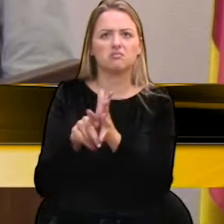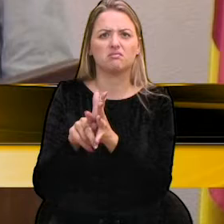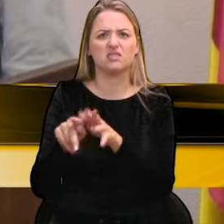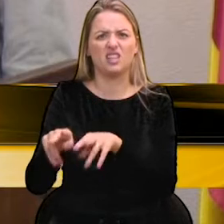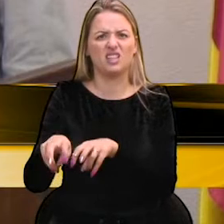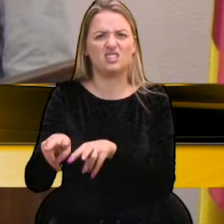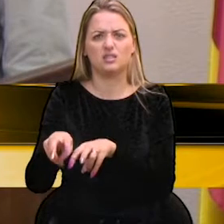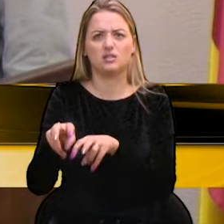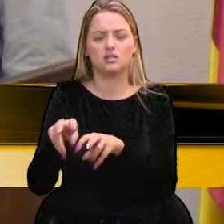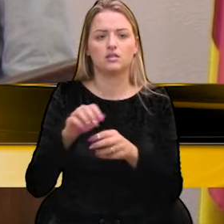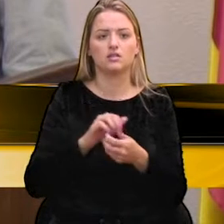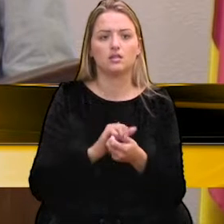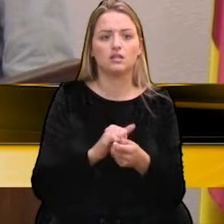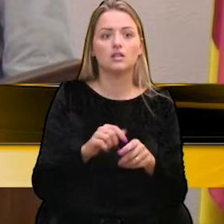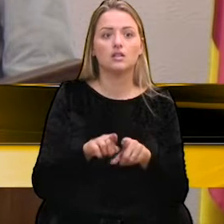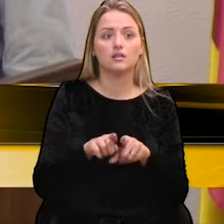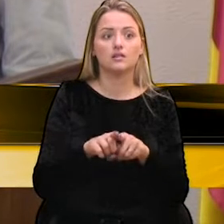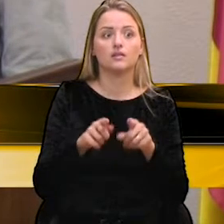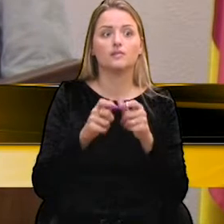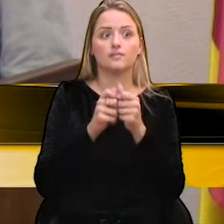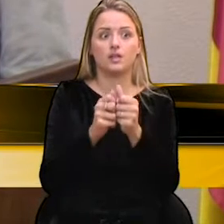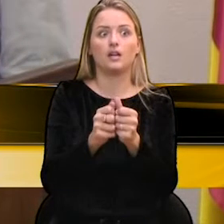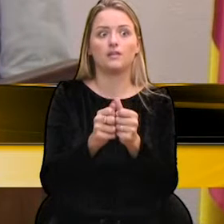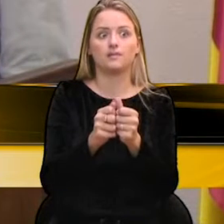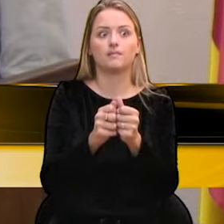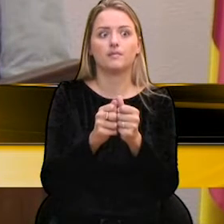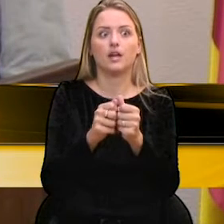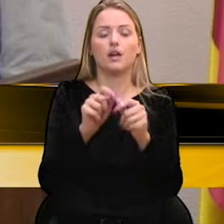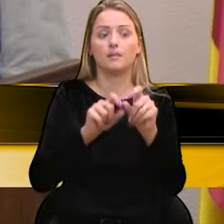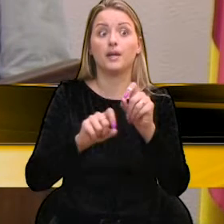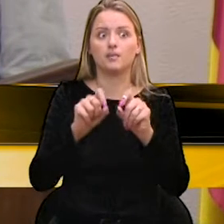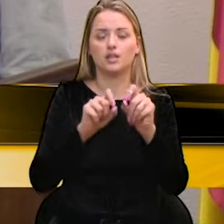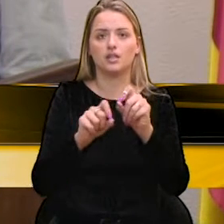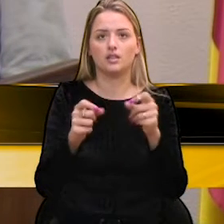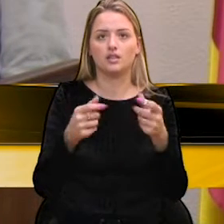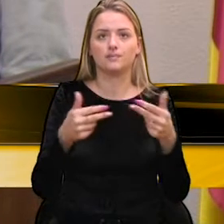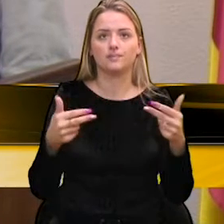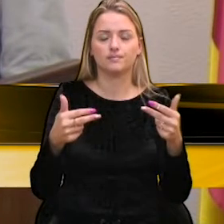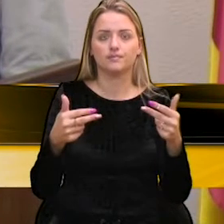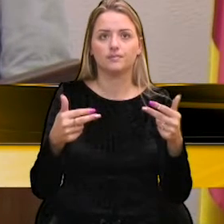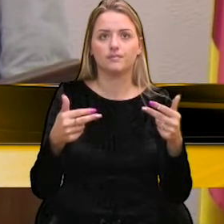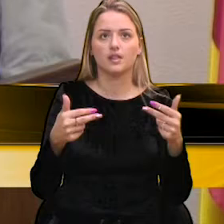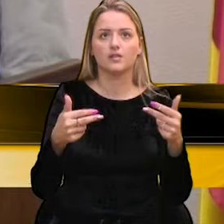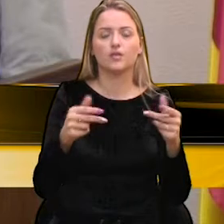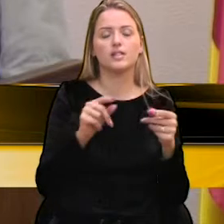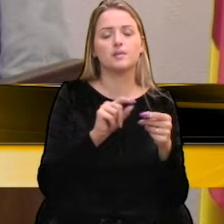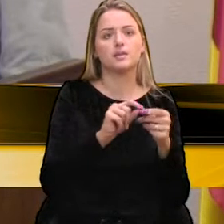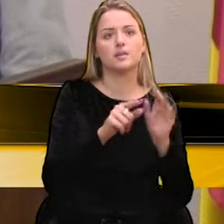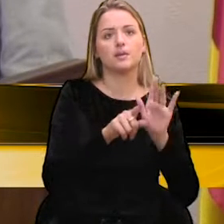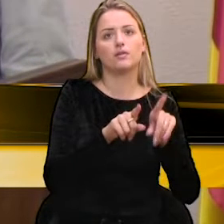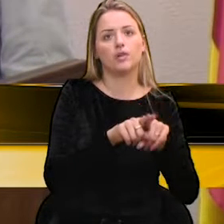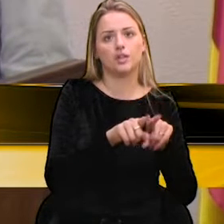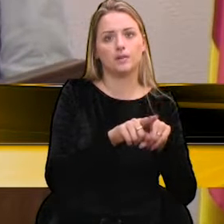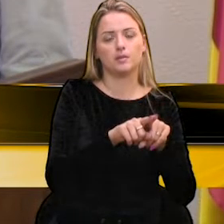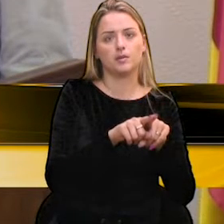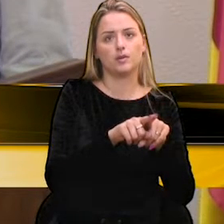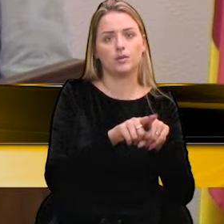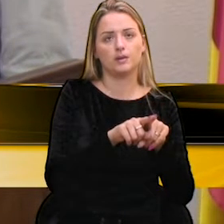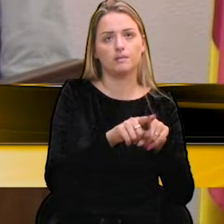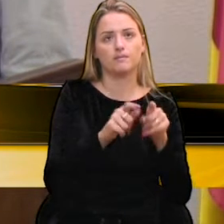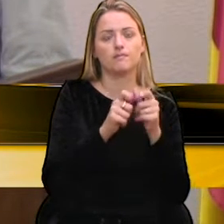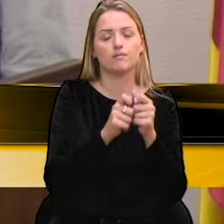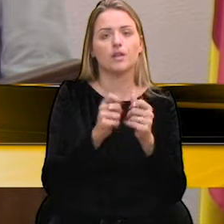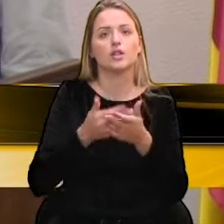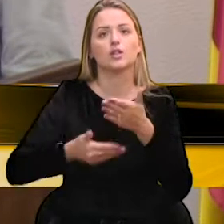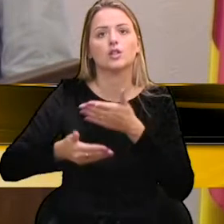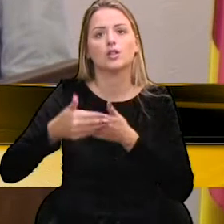que hoje a gente percebe, assim, grande quantidade de mata e se percebe pouca